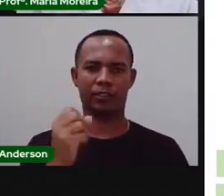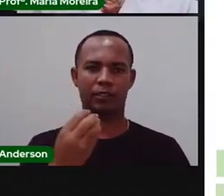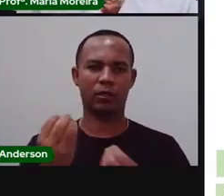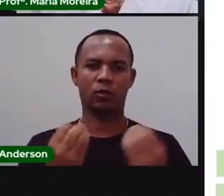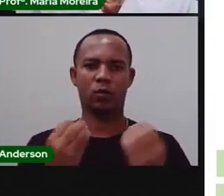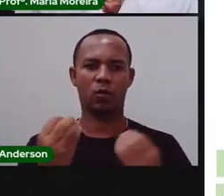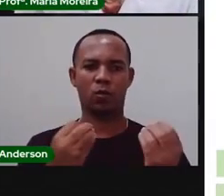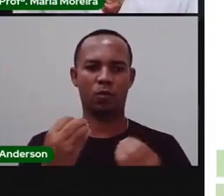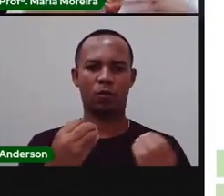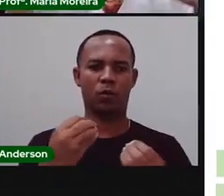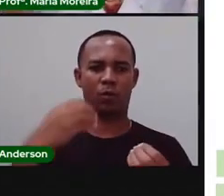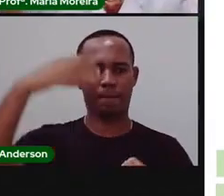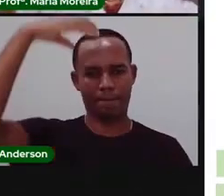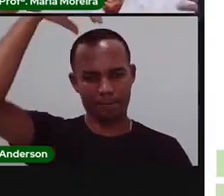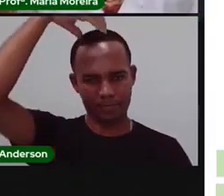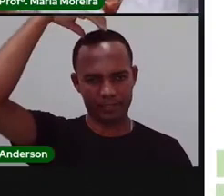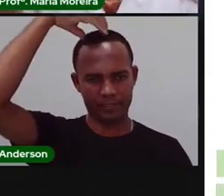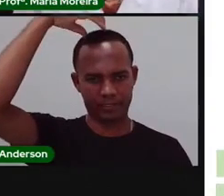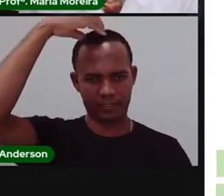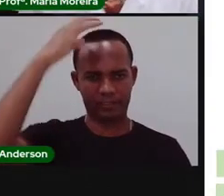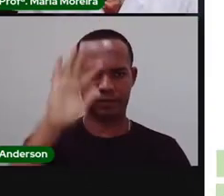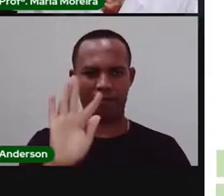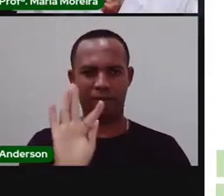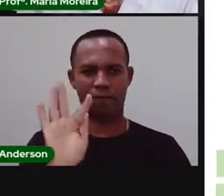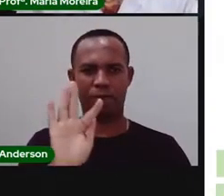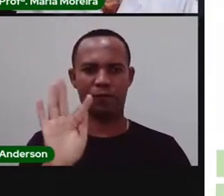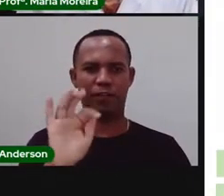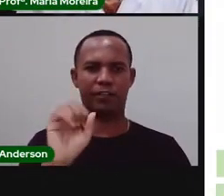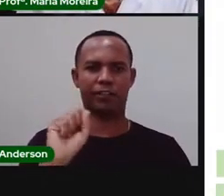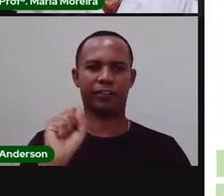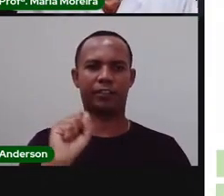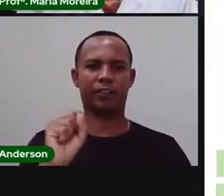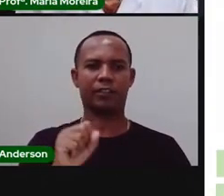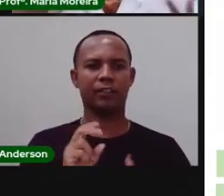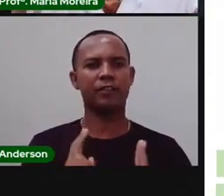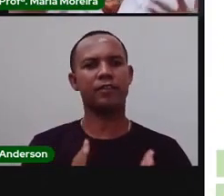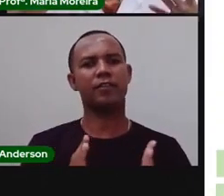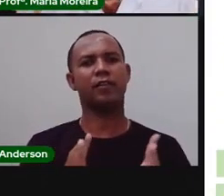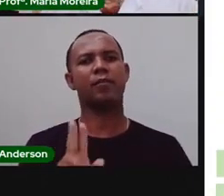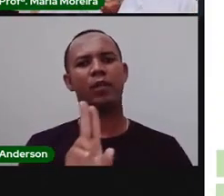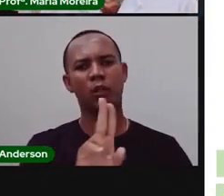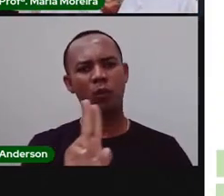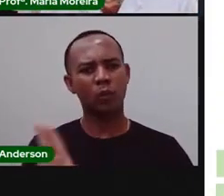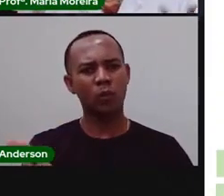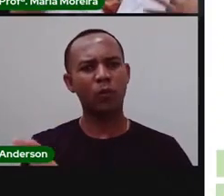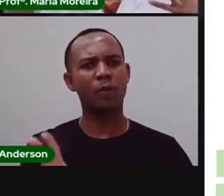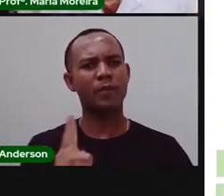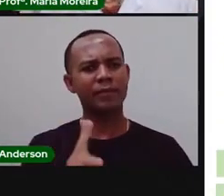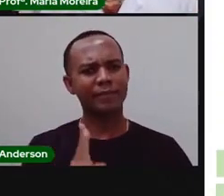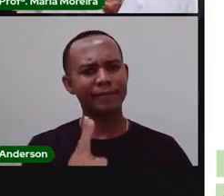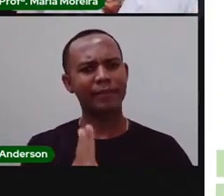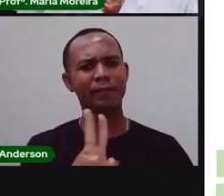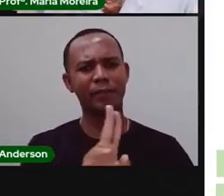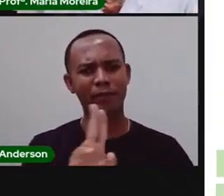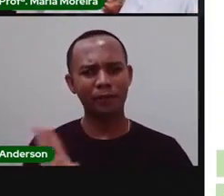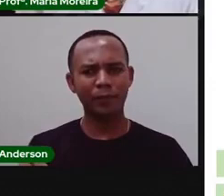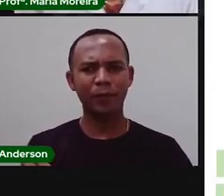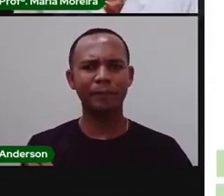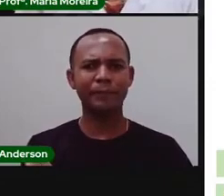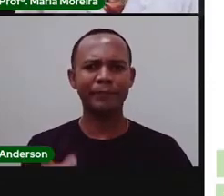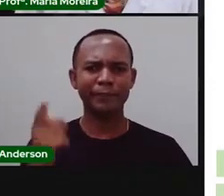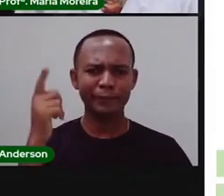que quer dizer que esse nome está aqui? Olha, se repetindo mais uma vez esse título de novo, para esse assunto de novo,